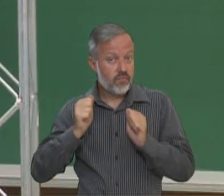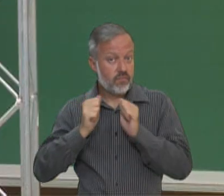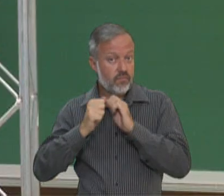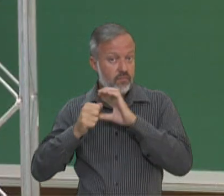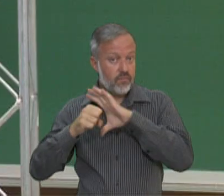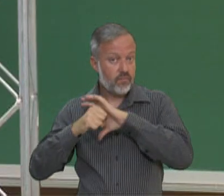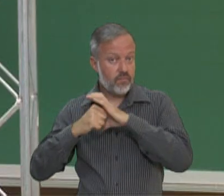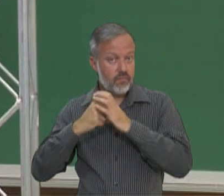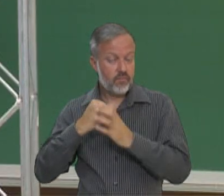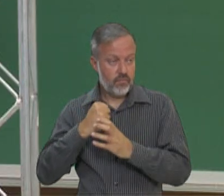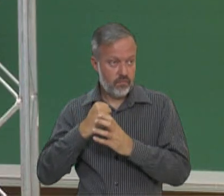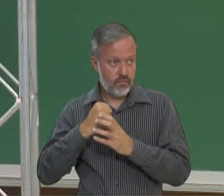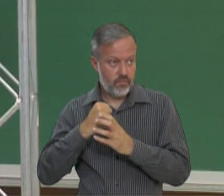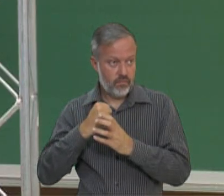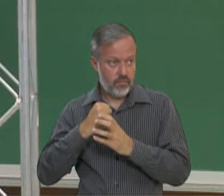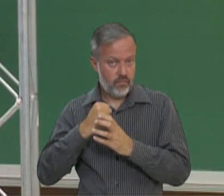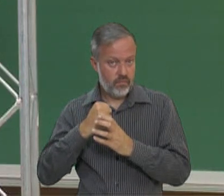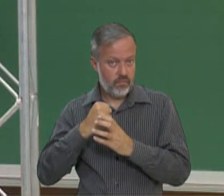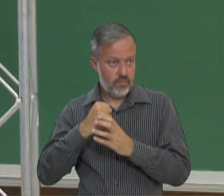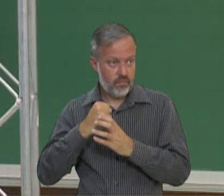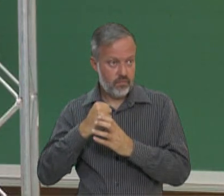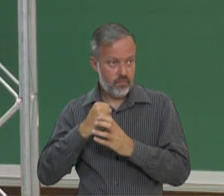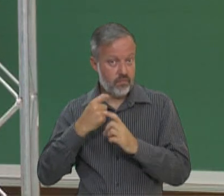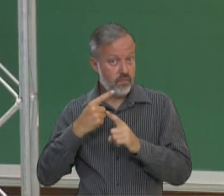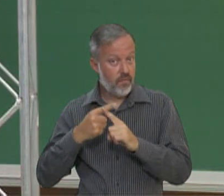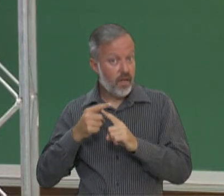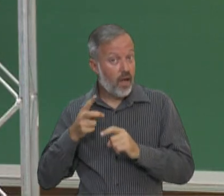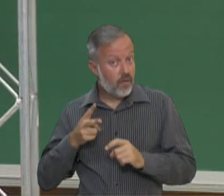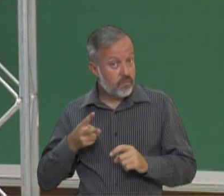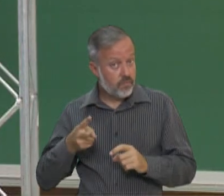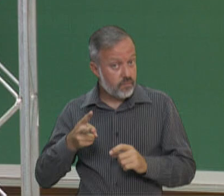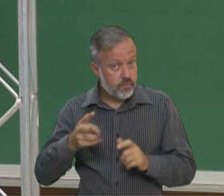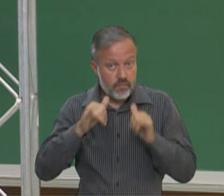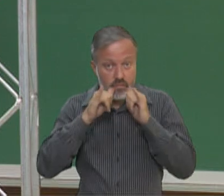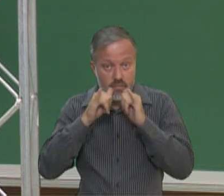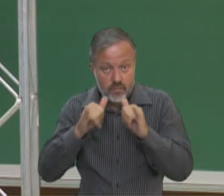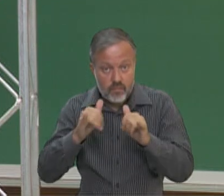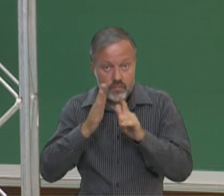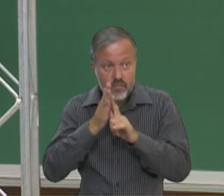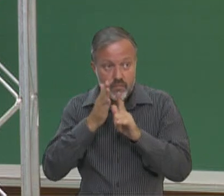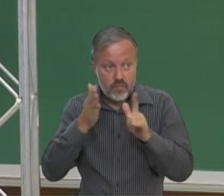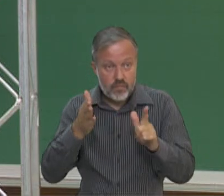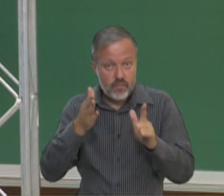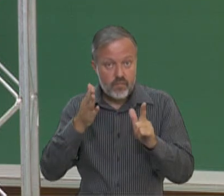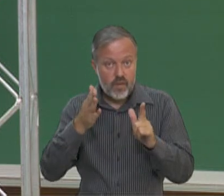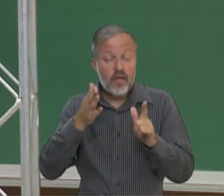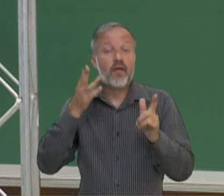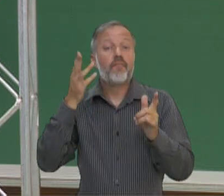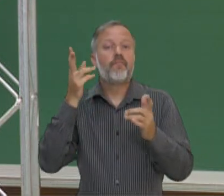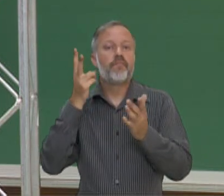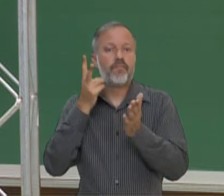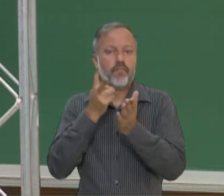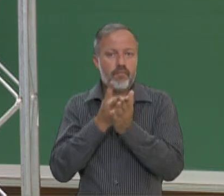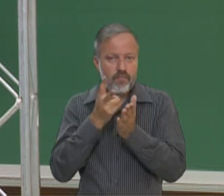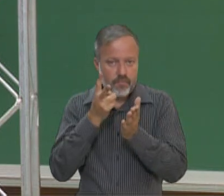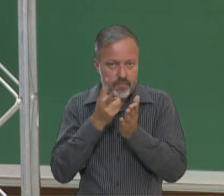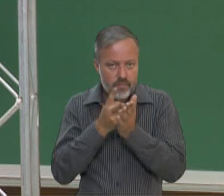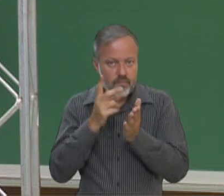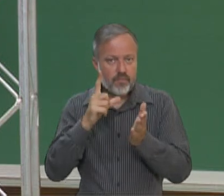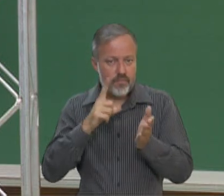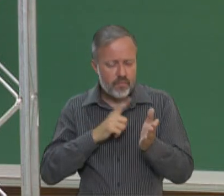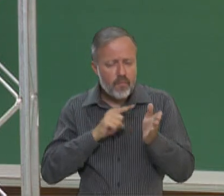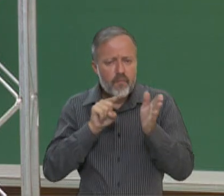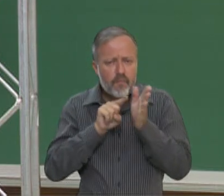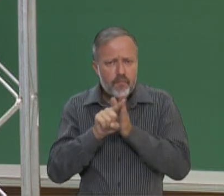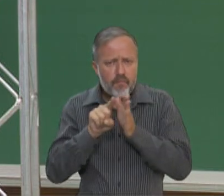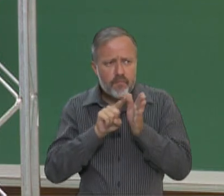porquê. É claro, a notícia continua, e continuando a notícia, as perguntas vão se repetindo, porque elas